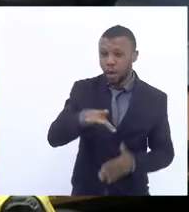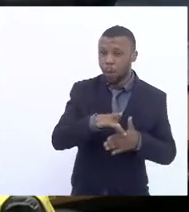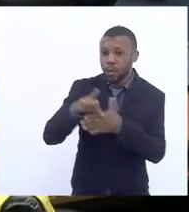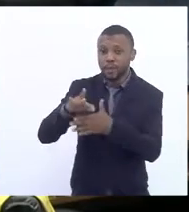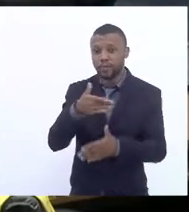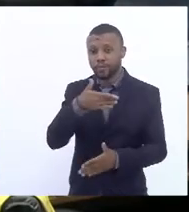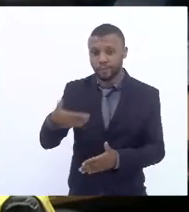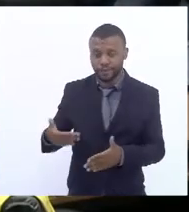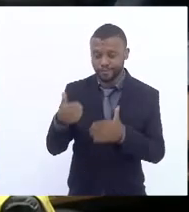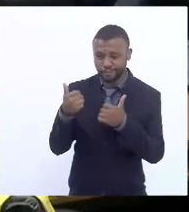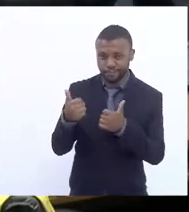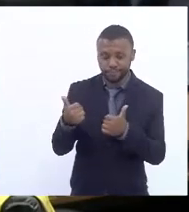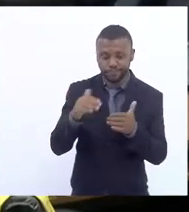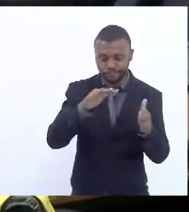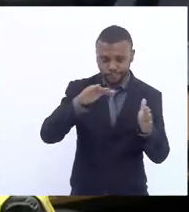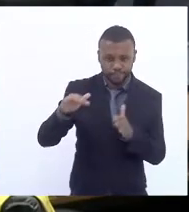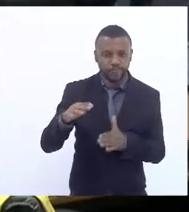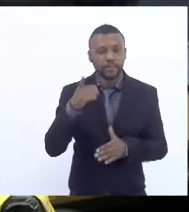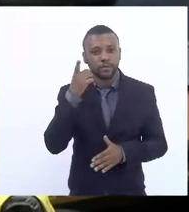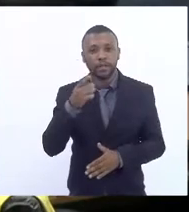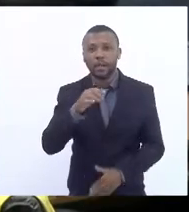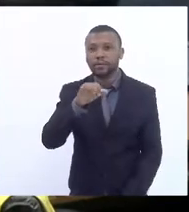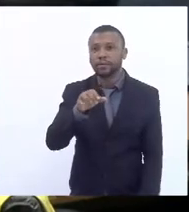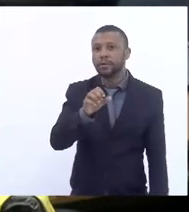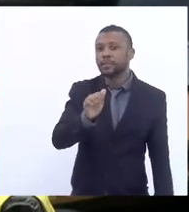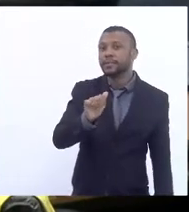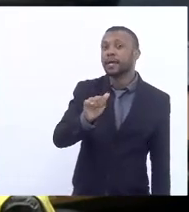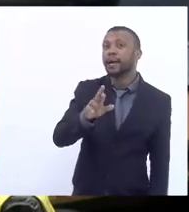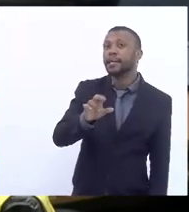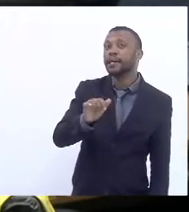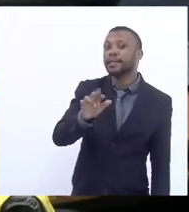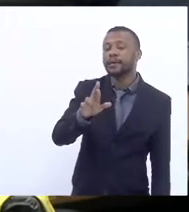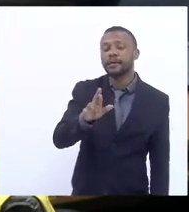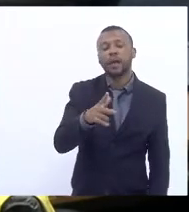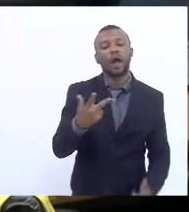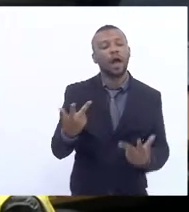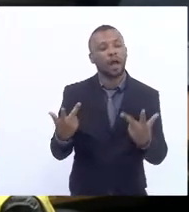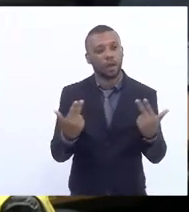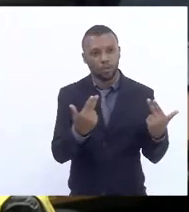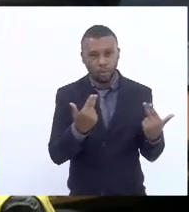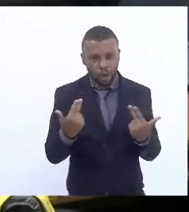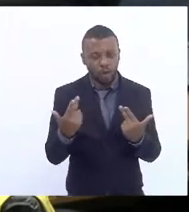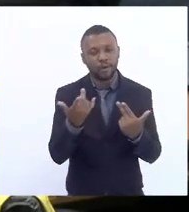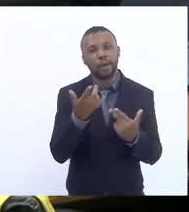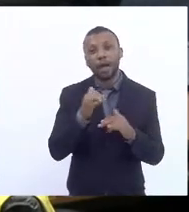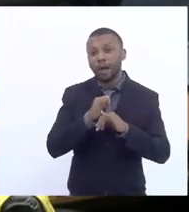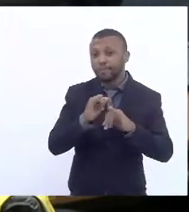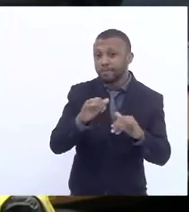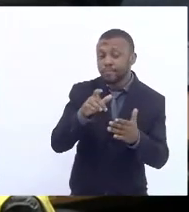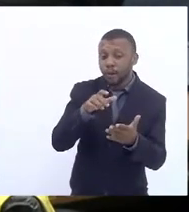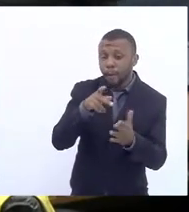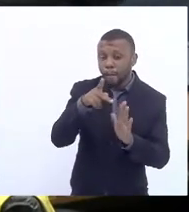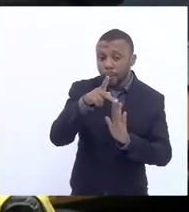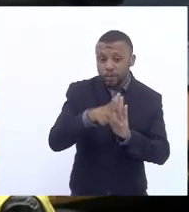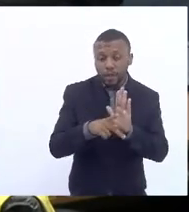Deputado Jari. Senhor presidente, da mesma forma também, eu quero que consignar aqui o projeto de